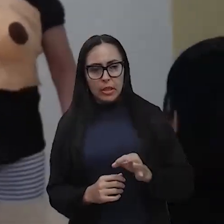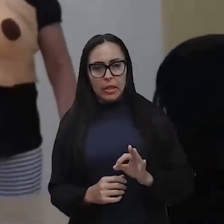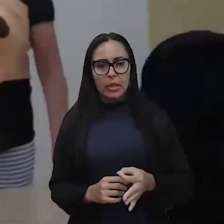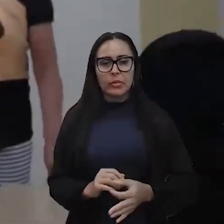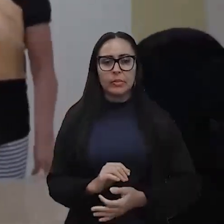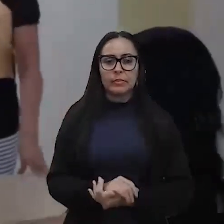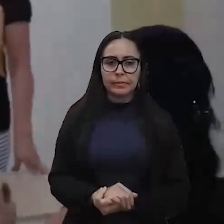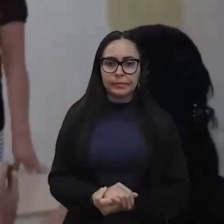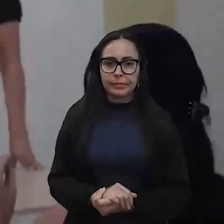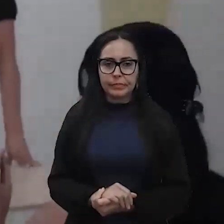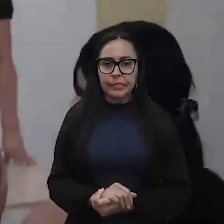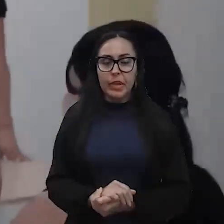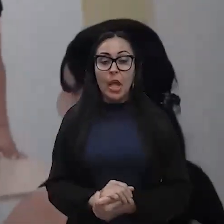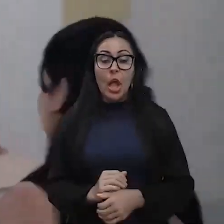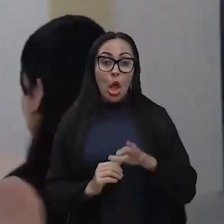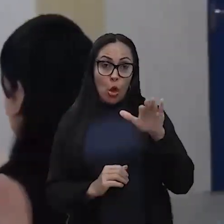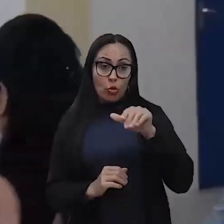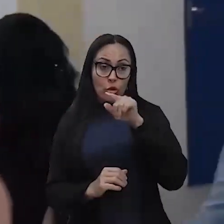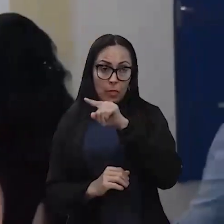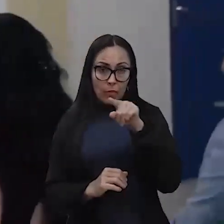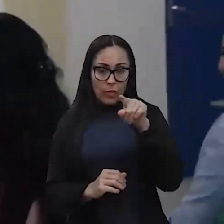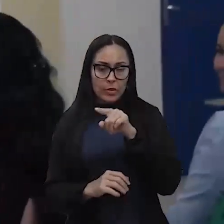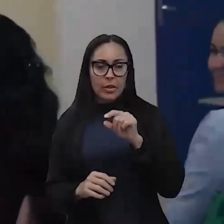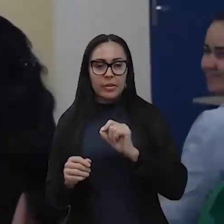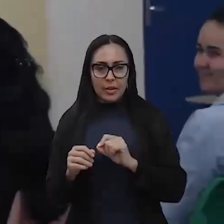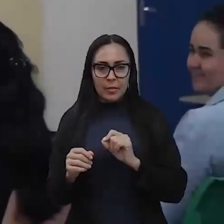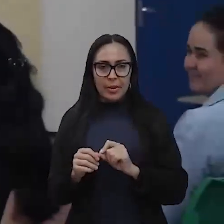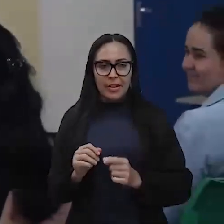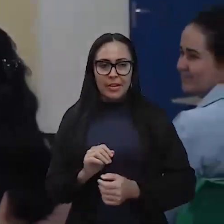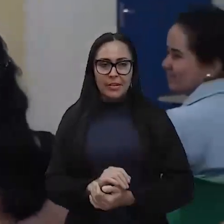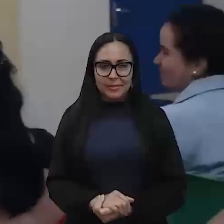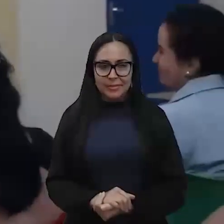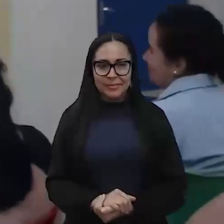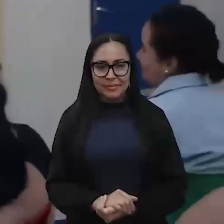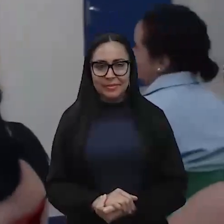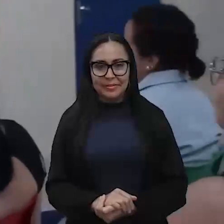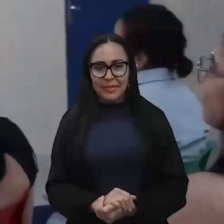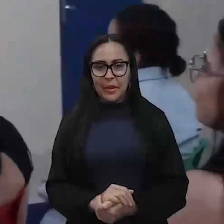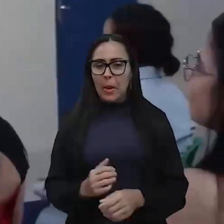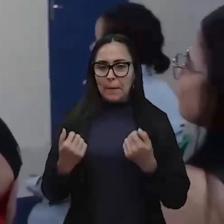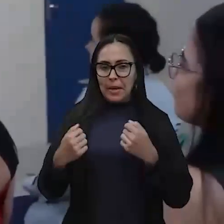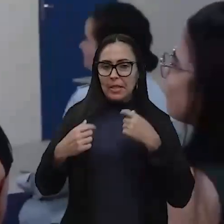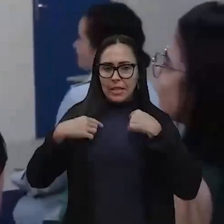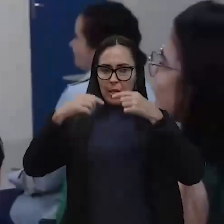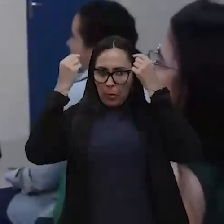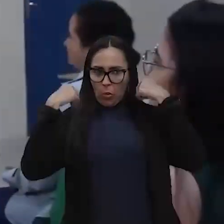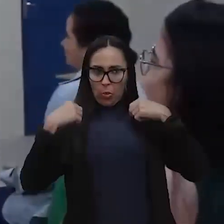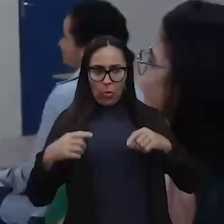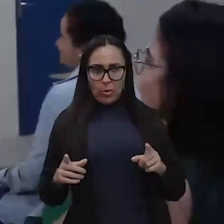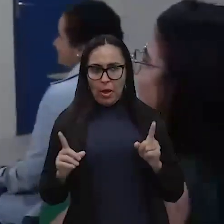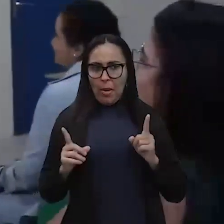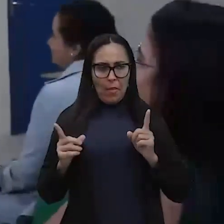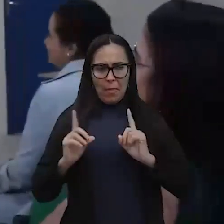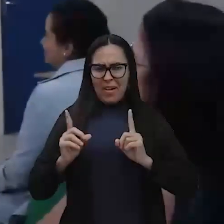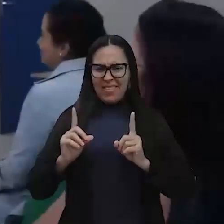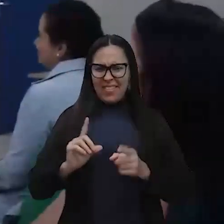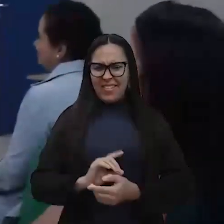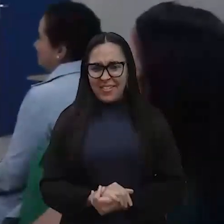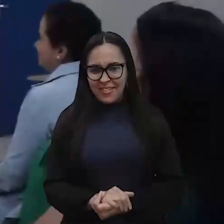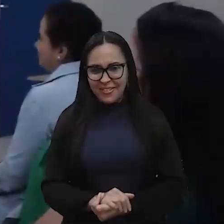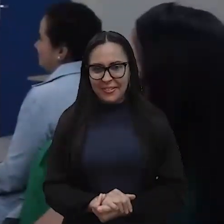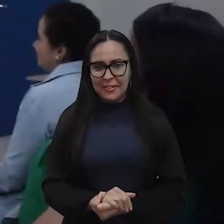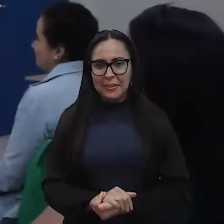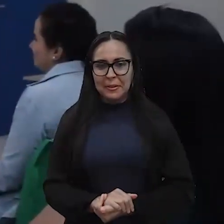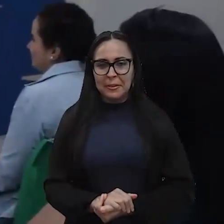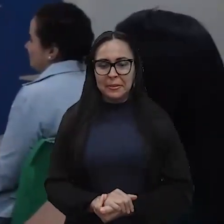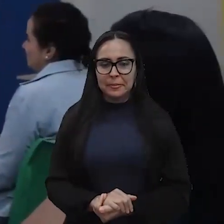chamo vocês também aqui para fazer depois. Não precisa vestir a mama não, né? Pra gente não... Tá sendo gravado esse negócio aí.